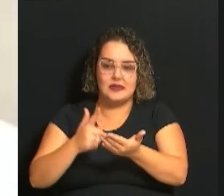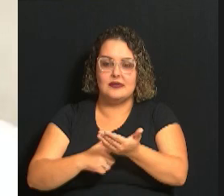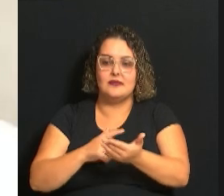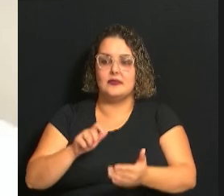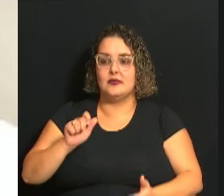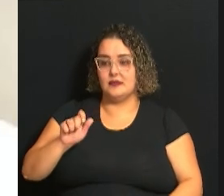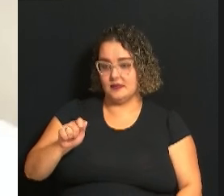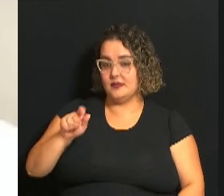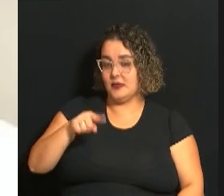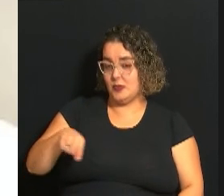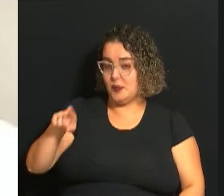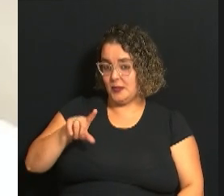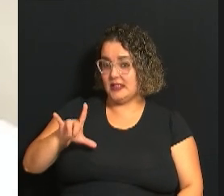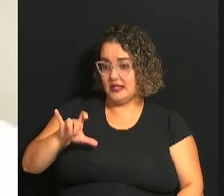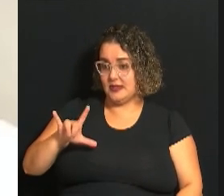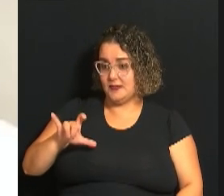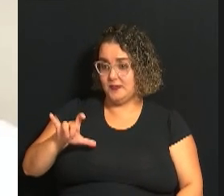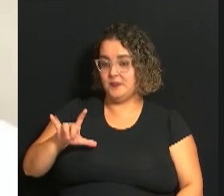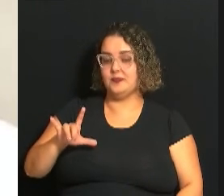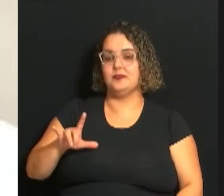da minha empresa é